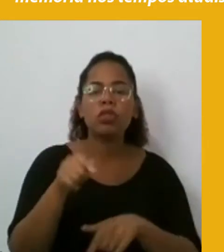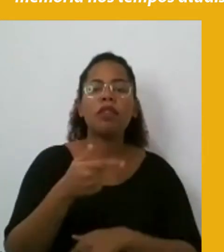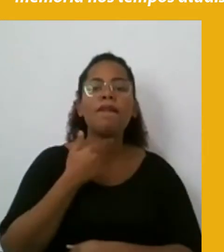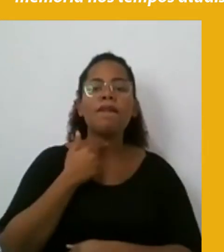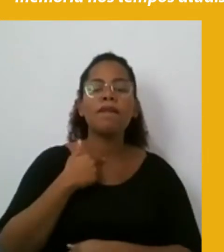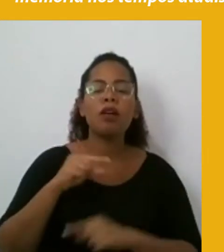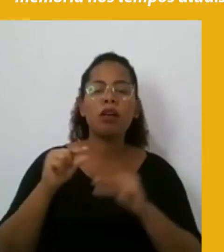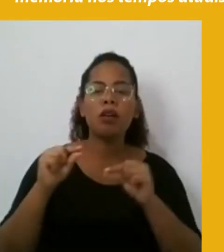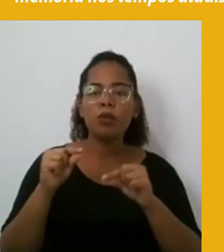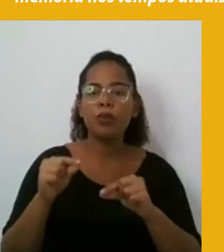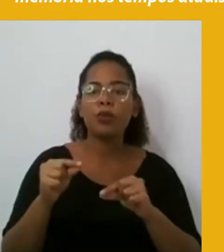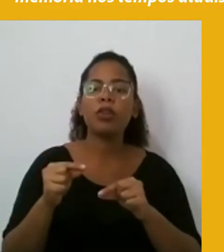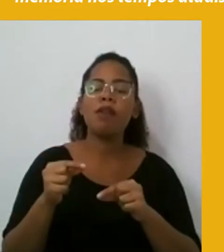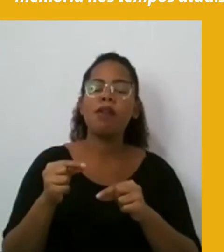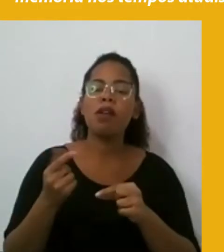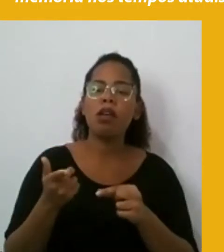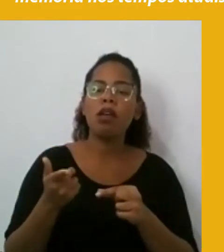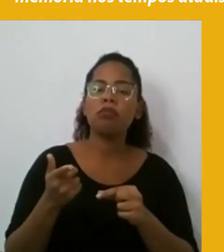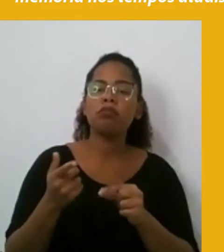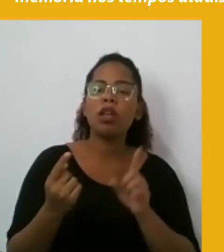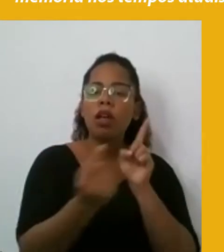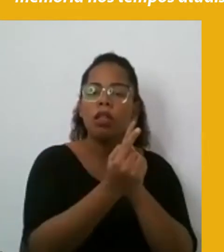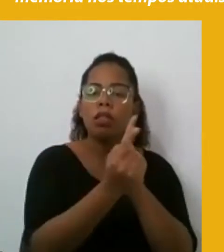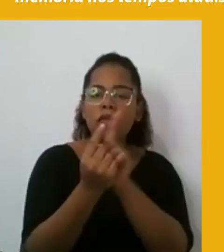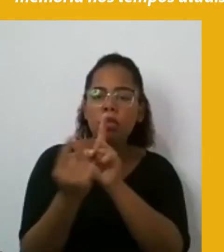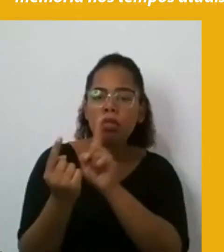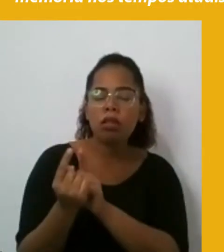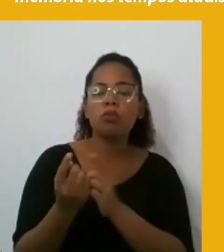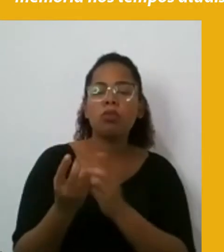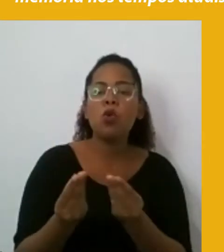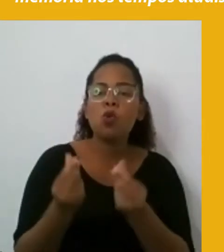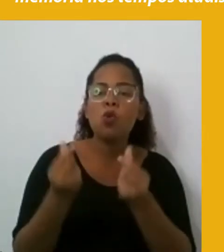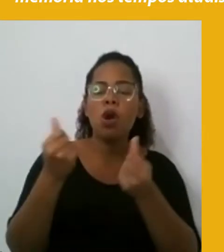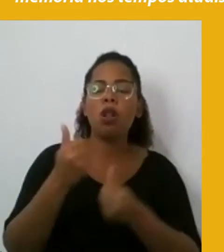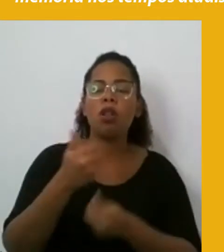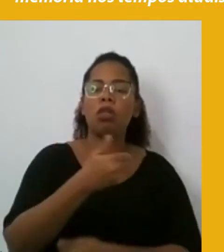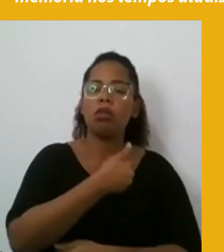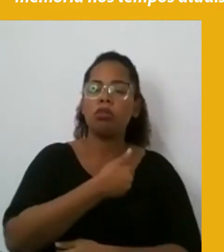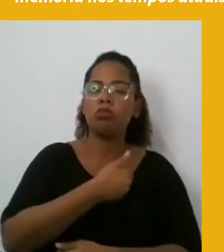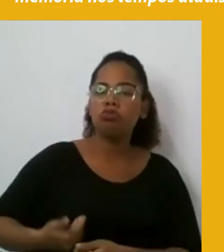públicos naquele território, depois ela quer respeito naquele território, não quer mais que a